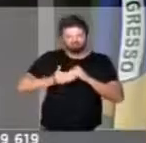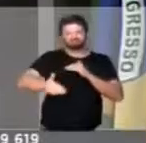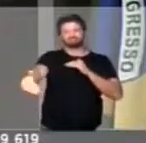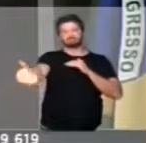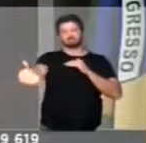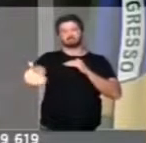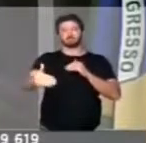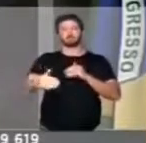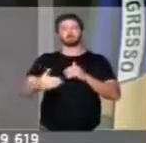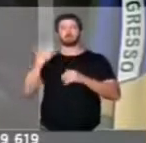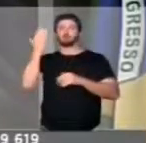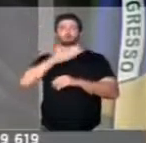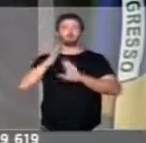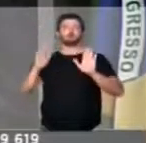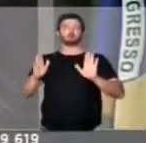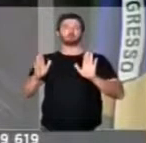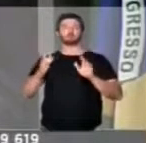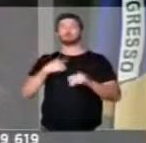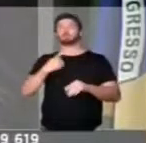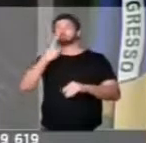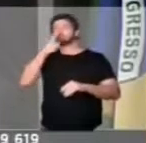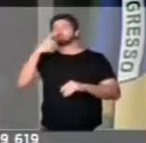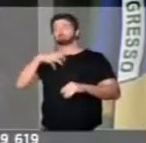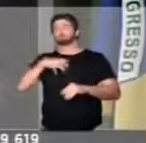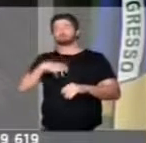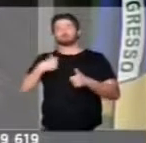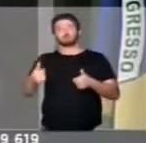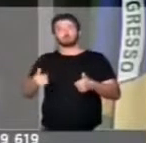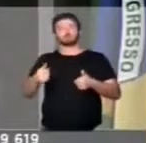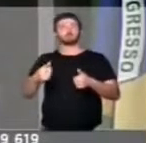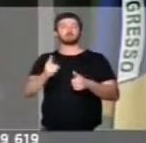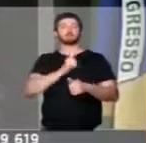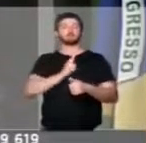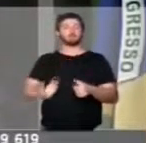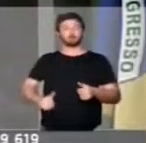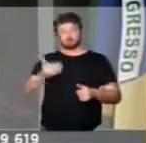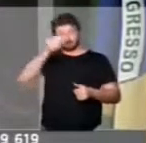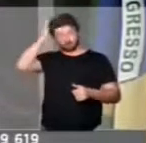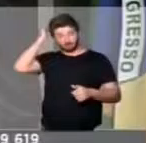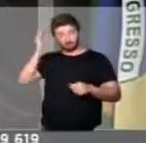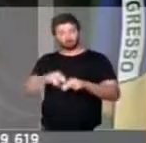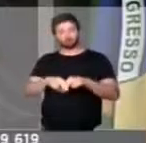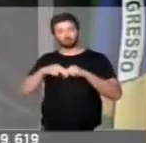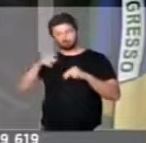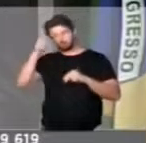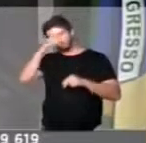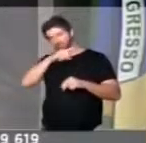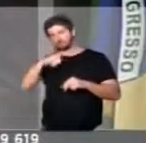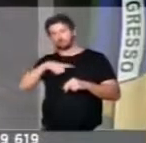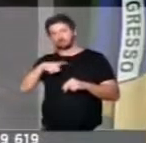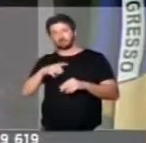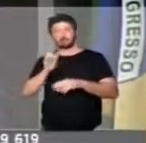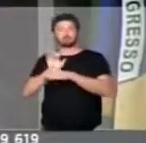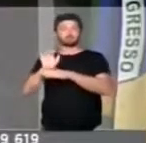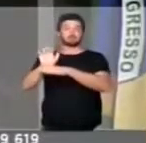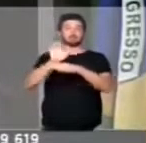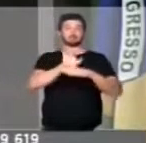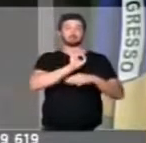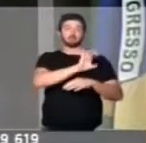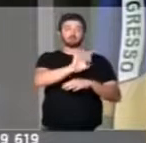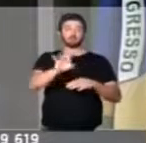prova em conteste da sensibilidade do governo do presidente Michel Temer com a situação difícil que atravessa os estados